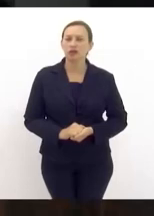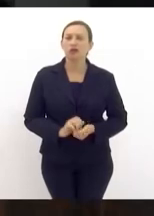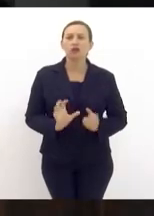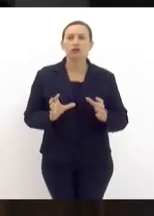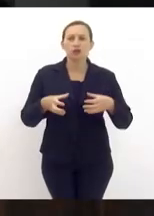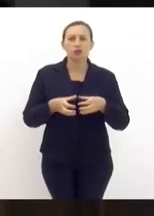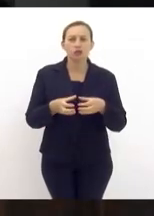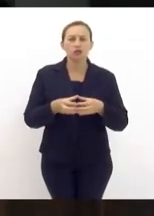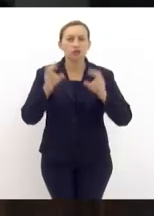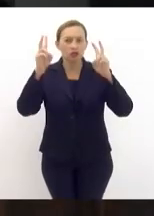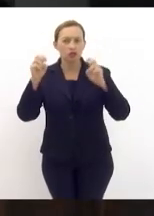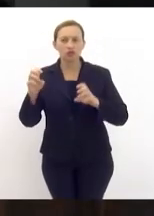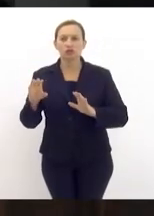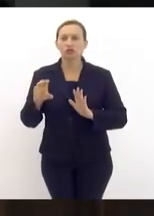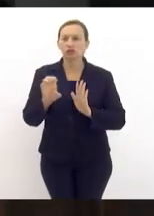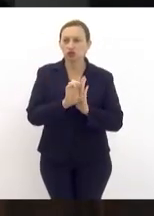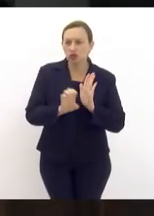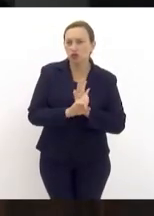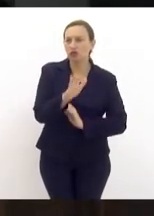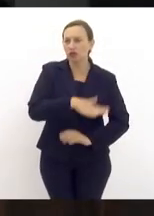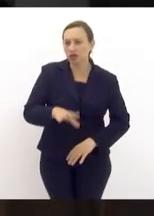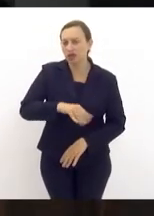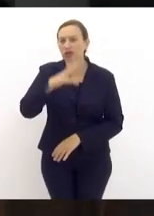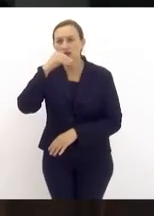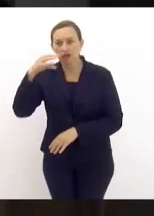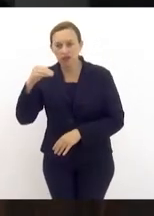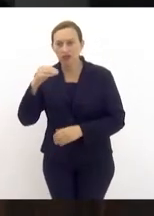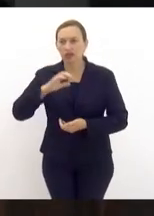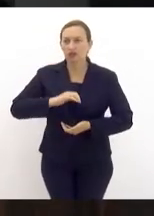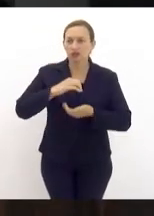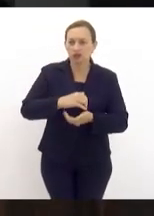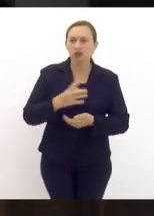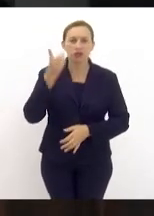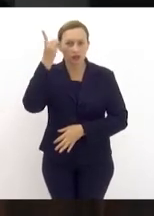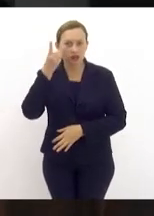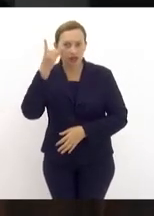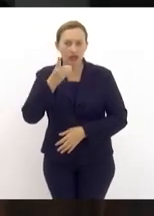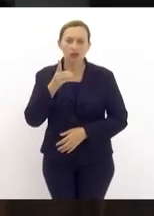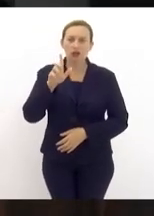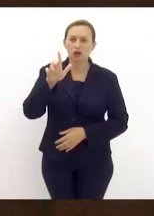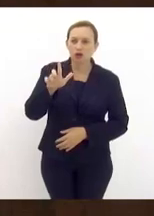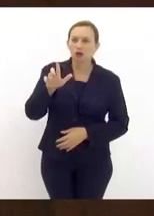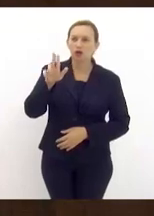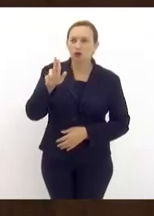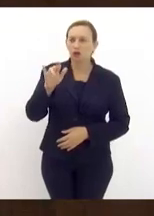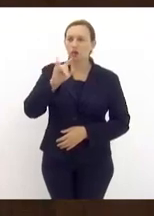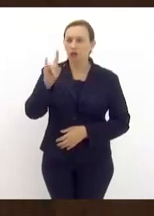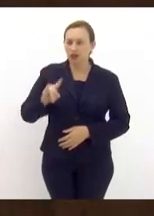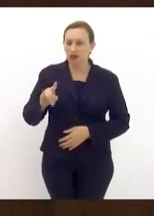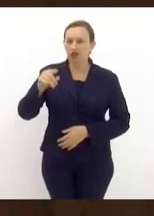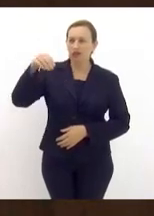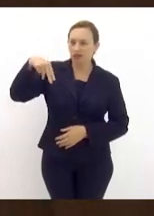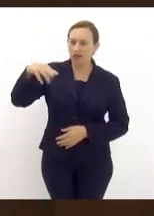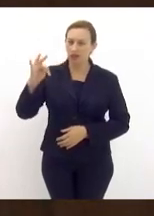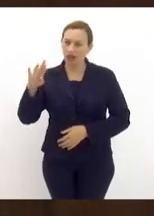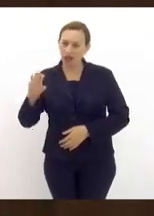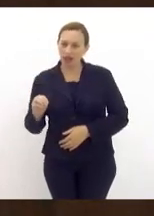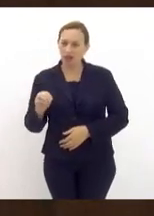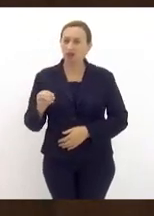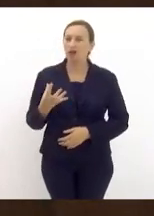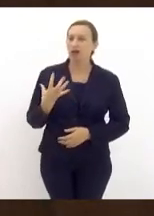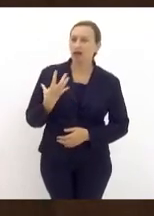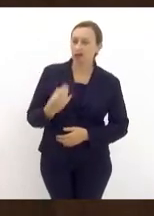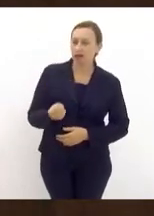Comissão de Assuntos da Criança, do Adolescente e do Idoso, deputado Munir Neto. Boa tarde, presidente. Parecer